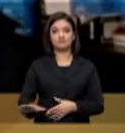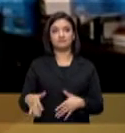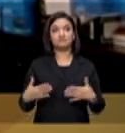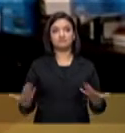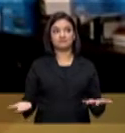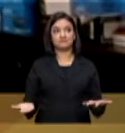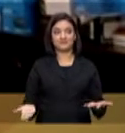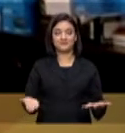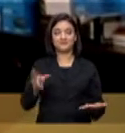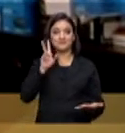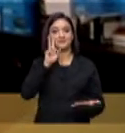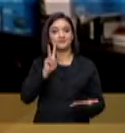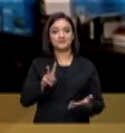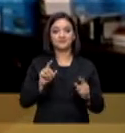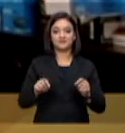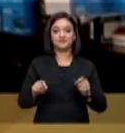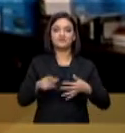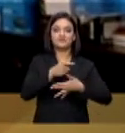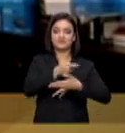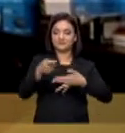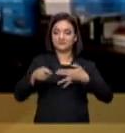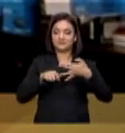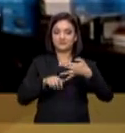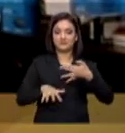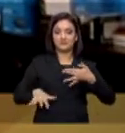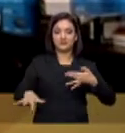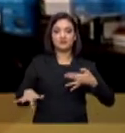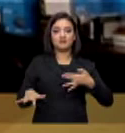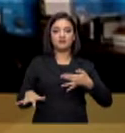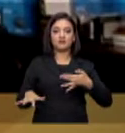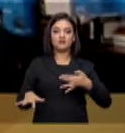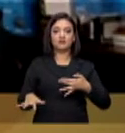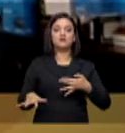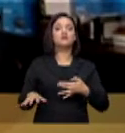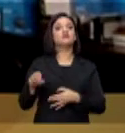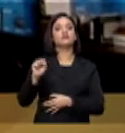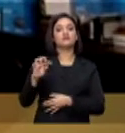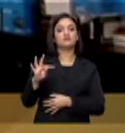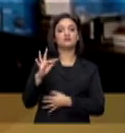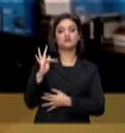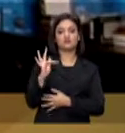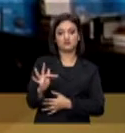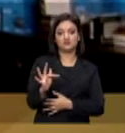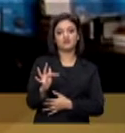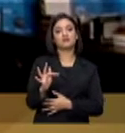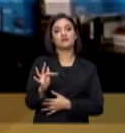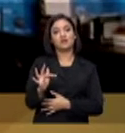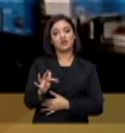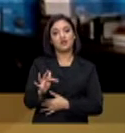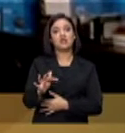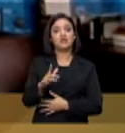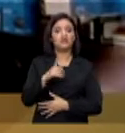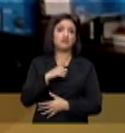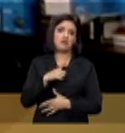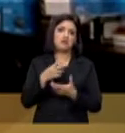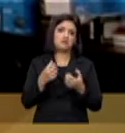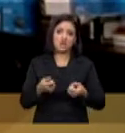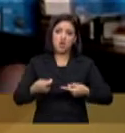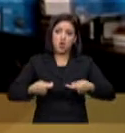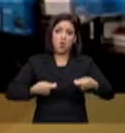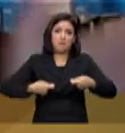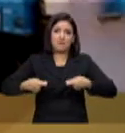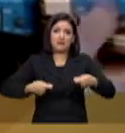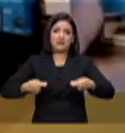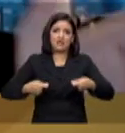Vossas Excelências, que a jurisprudência, sabe, Vossas Excelências, que a jurisprudência do Supremo é firme em aceitar a competência concorrente. E nós estamos vendo